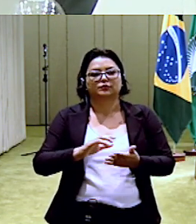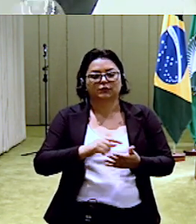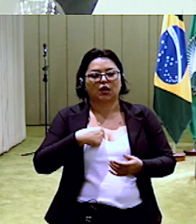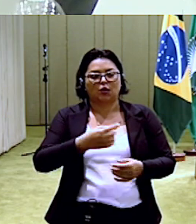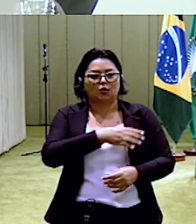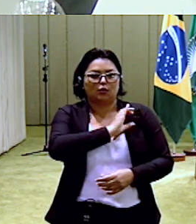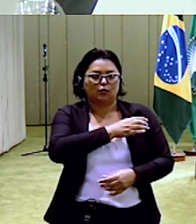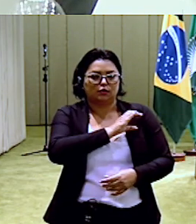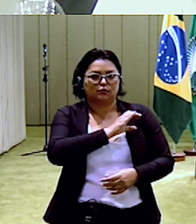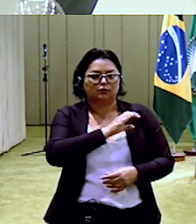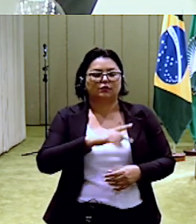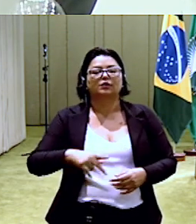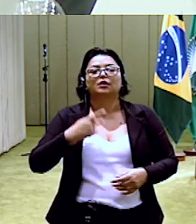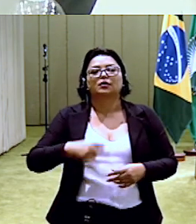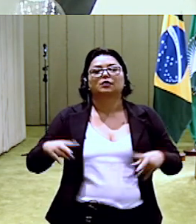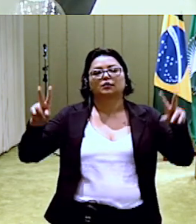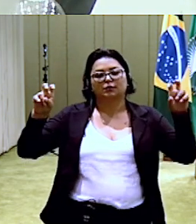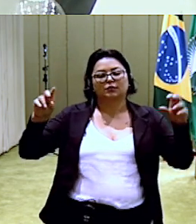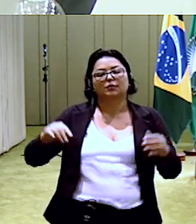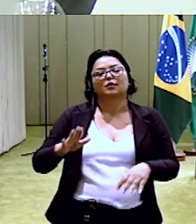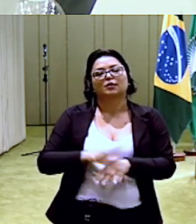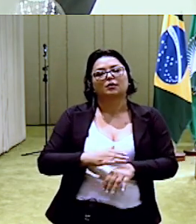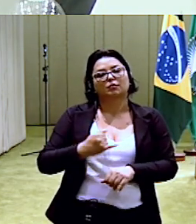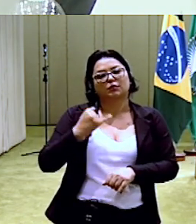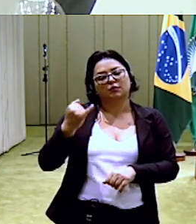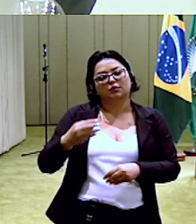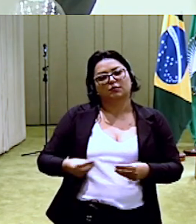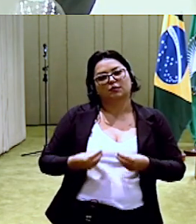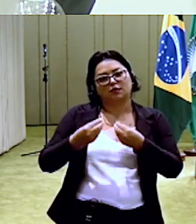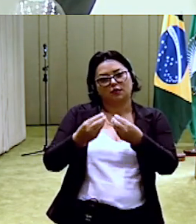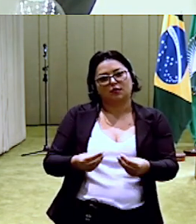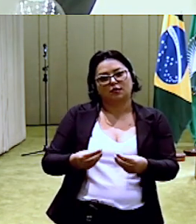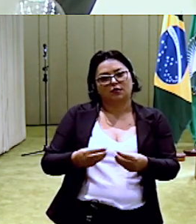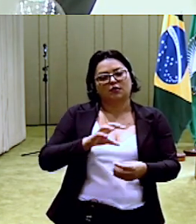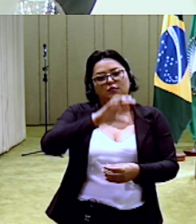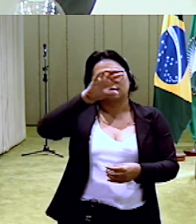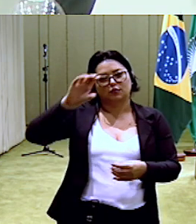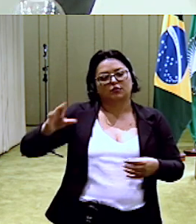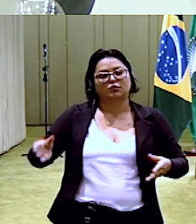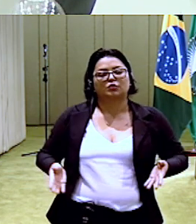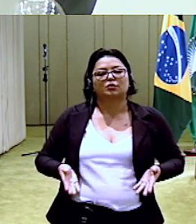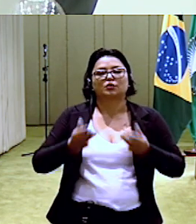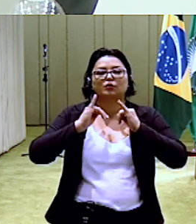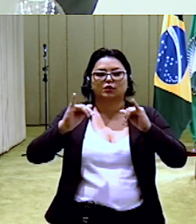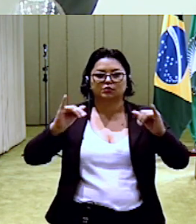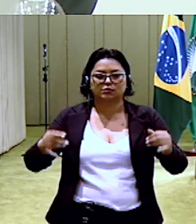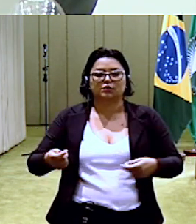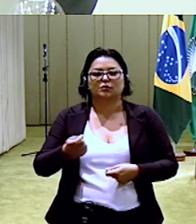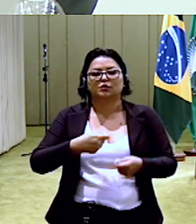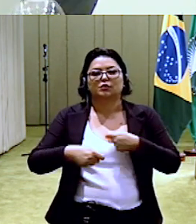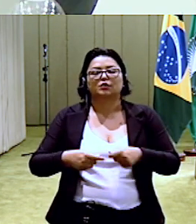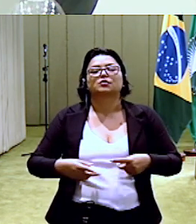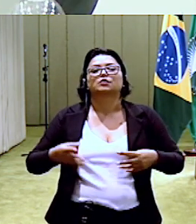que eu coordeno, que é falar sobre a importância que nós damos aos setores de promoção comercial e setores